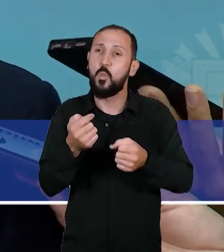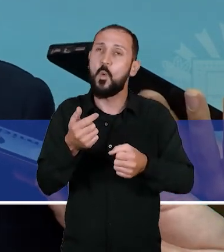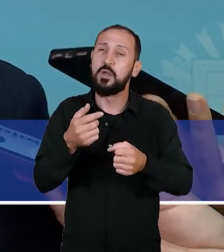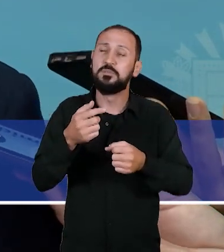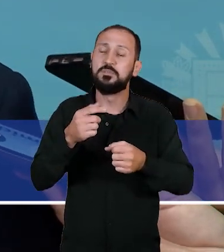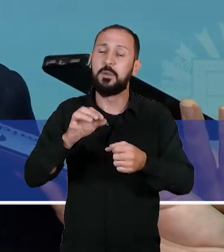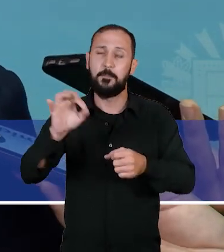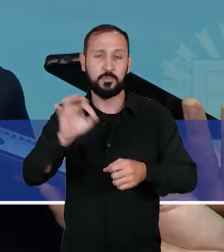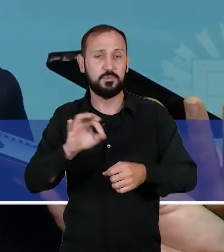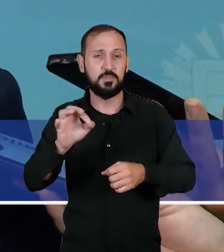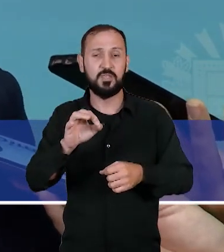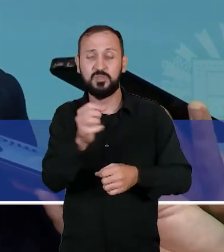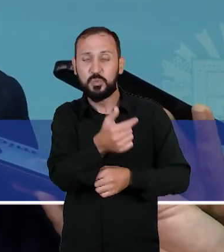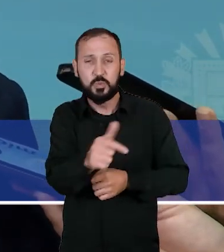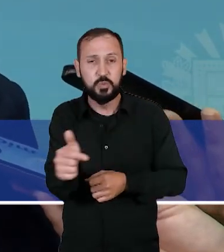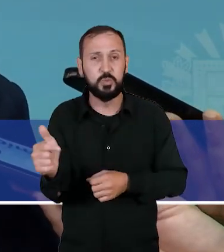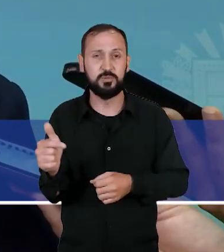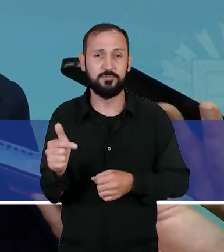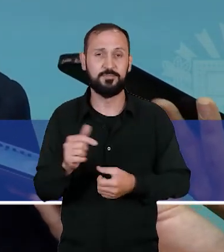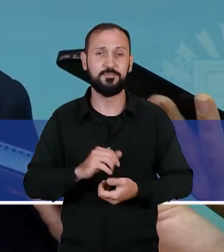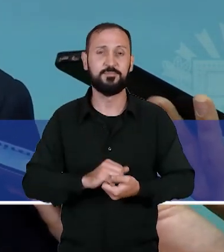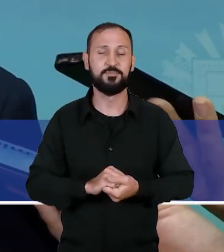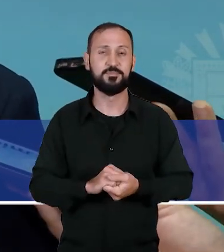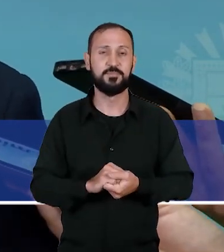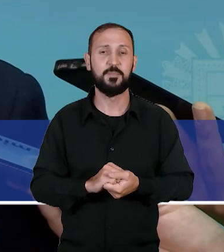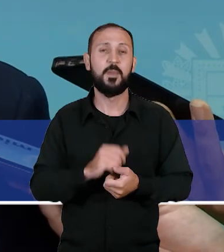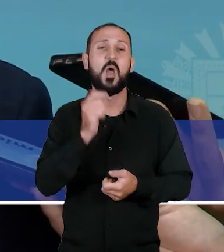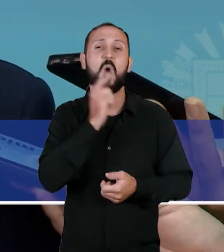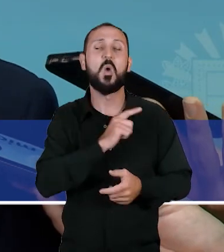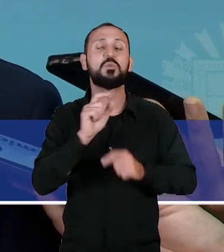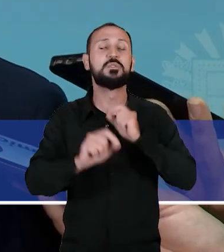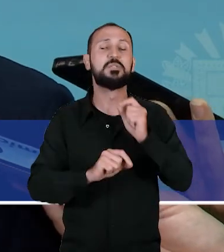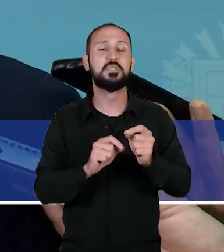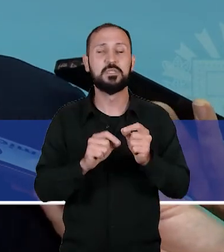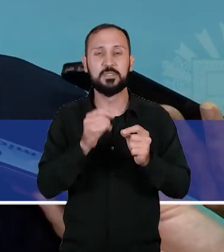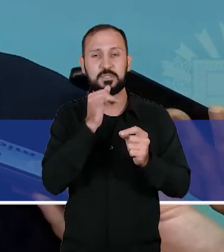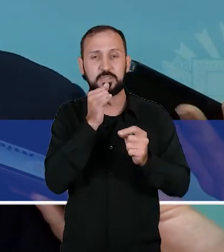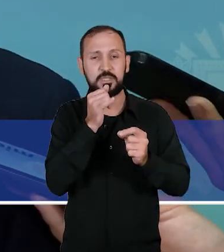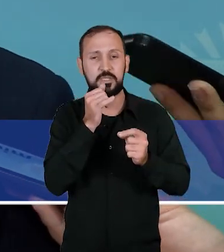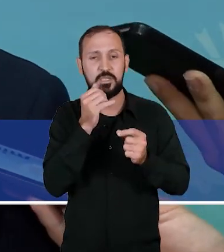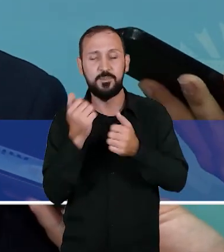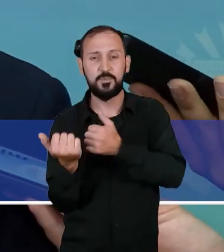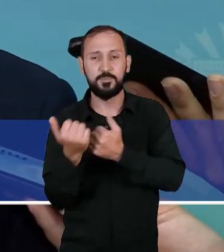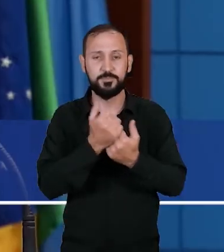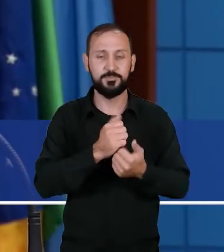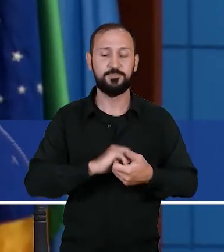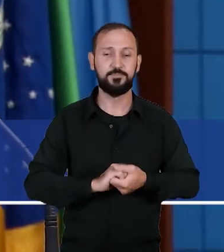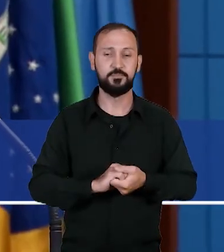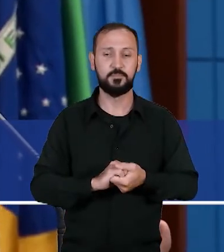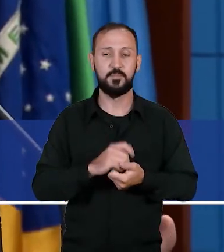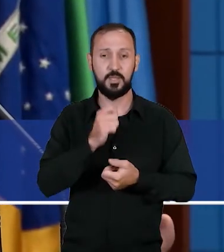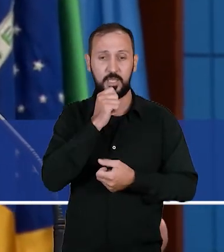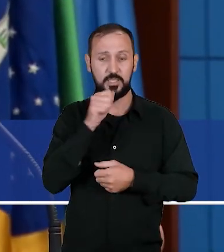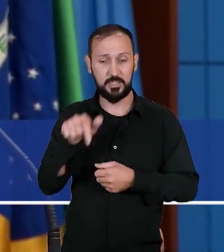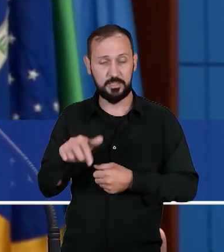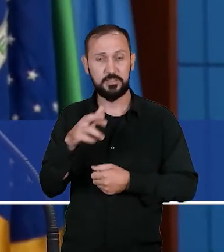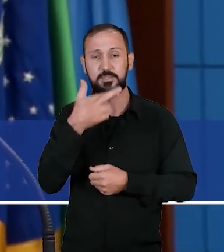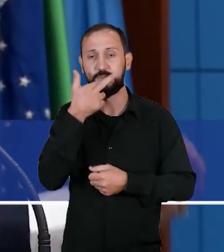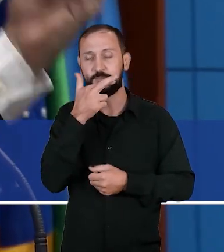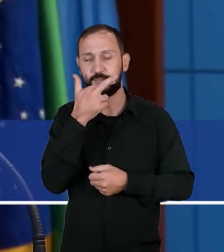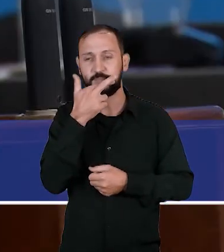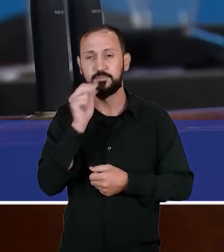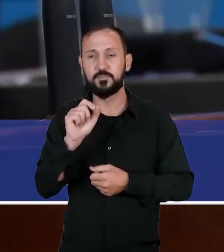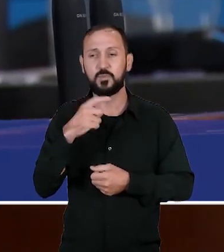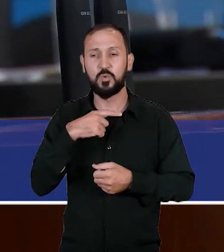a totalidade dos municípios, ainda não tem, para poder compensar. A Câmara ressaltou ainda que